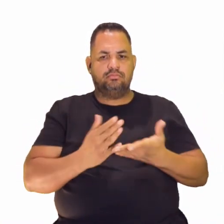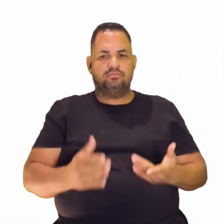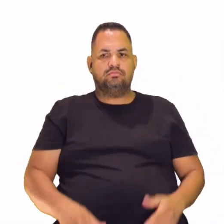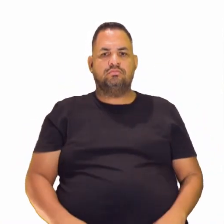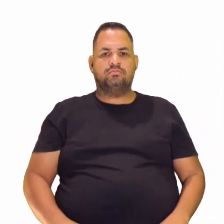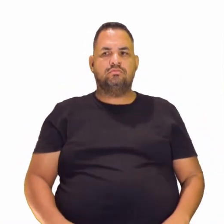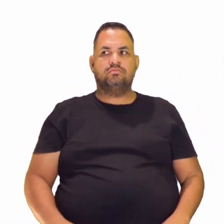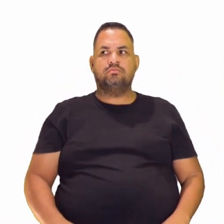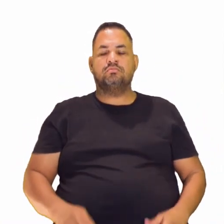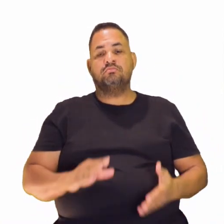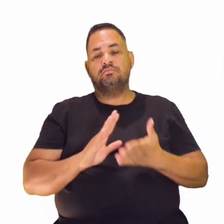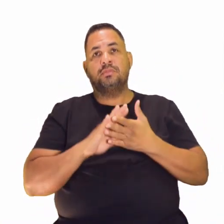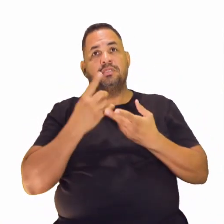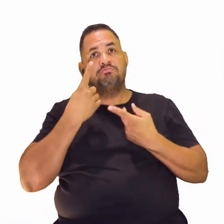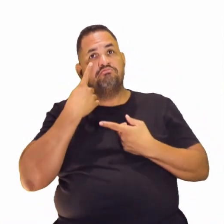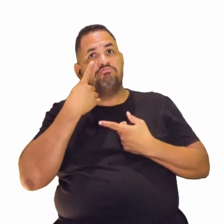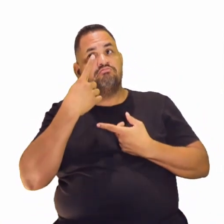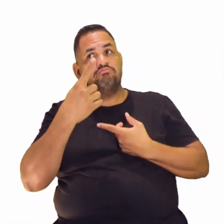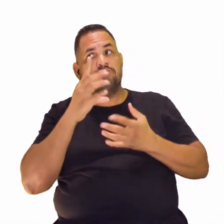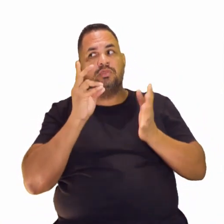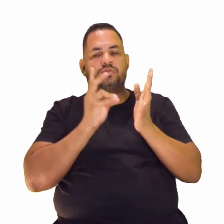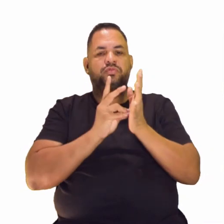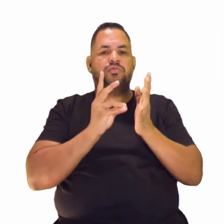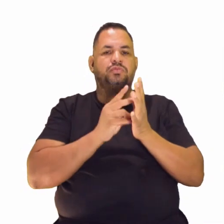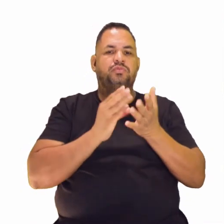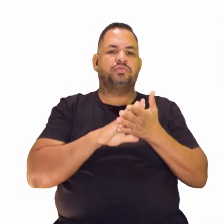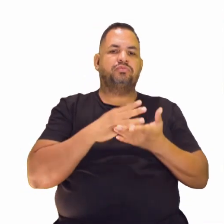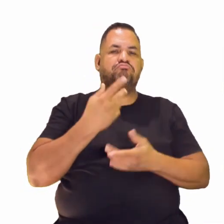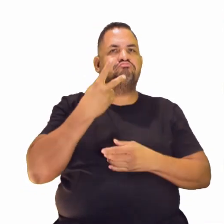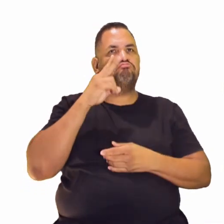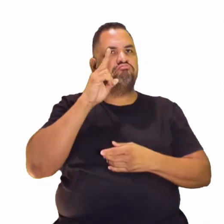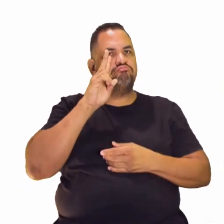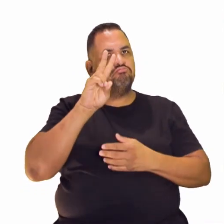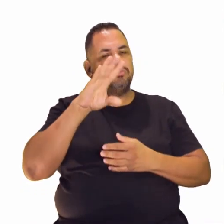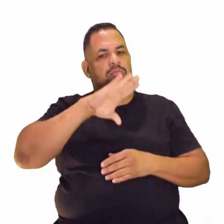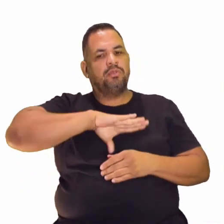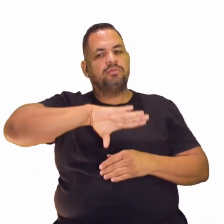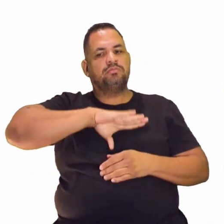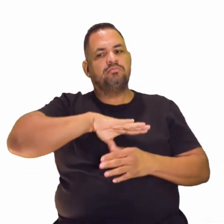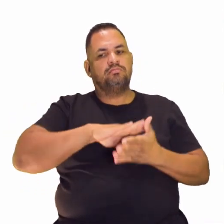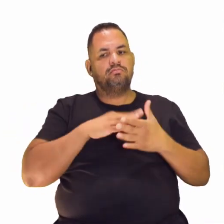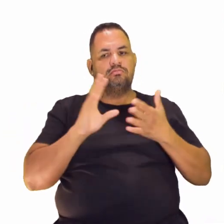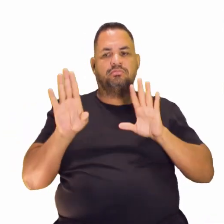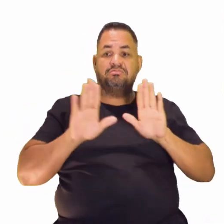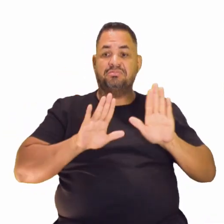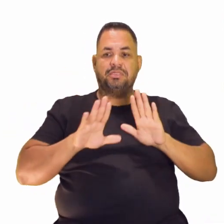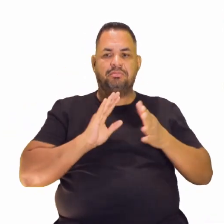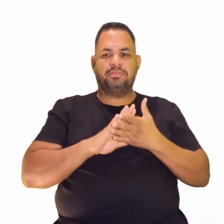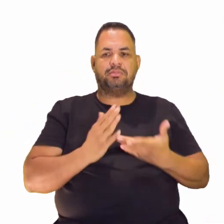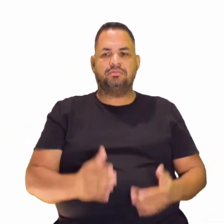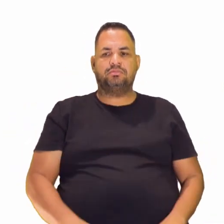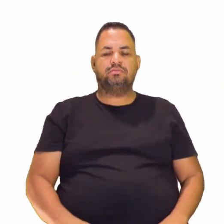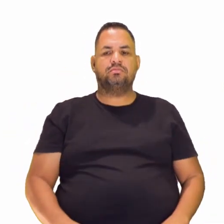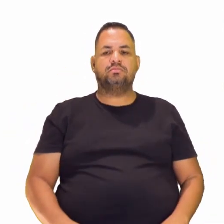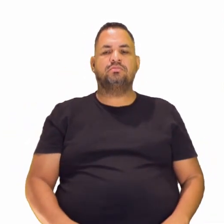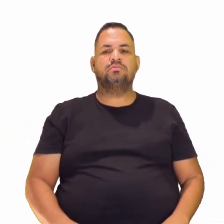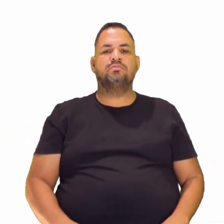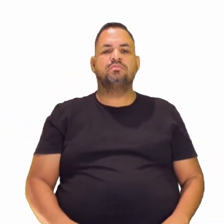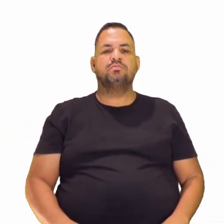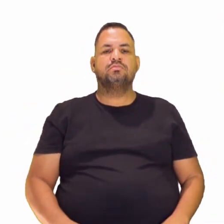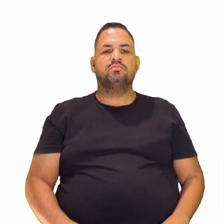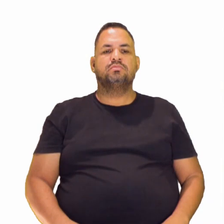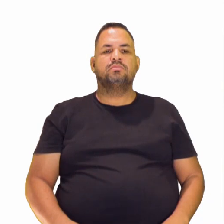vista dos portugueses, outro que é do ponto de vista dos índios, né? A visão deles. E aqui, ó, nós temos aqui